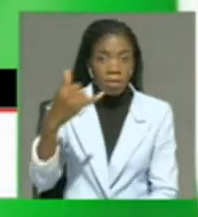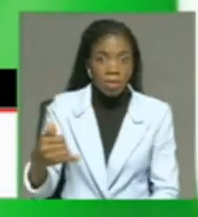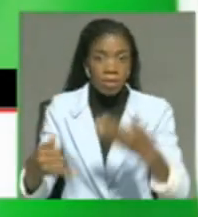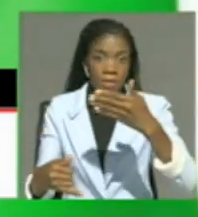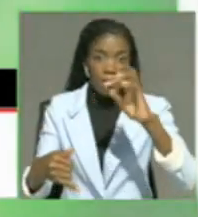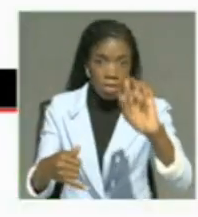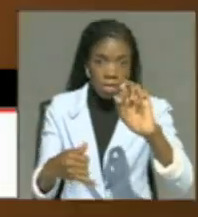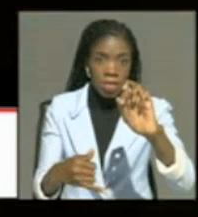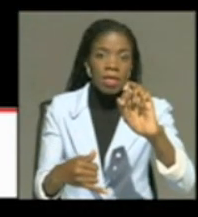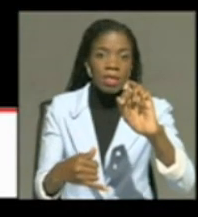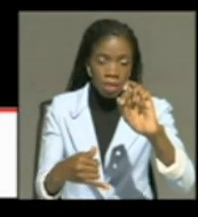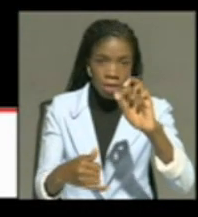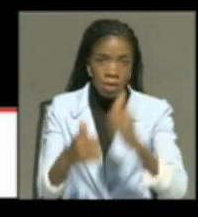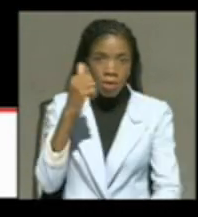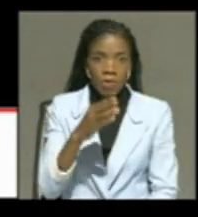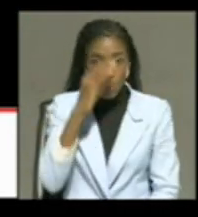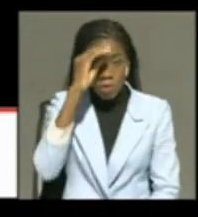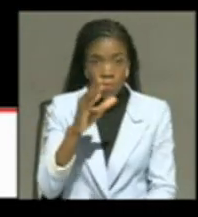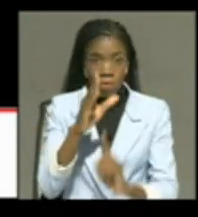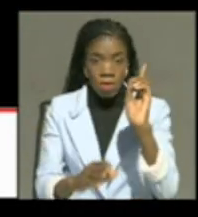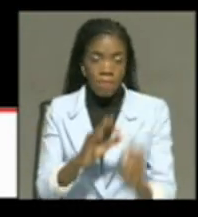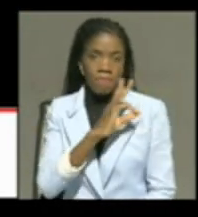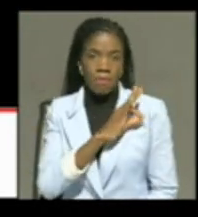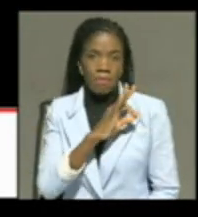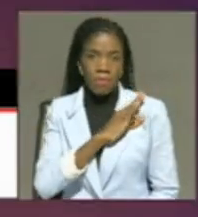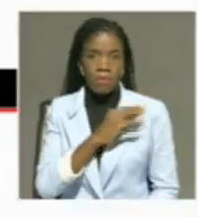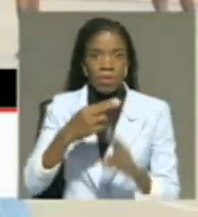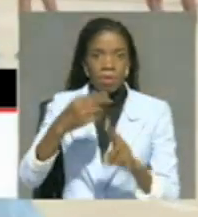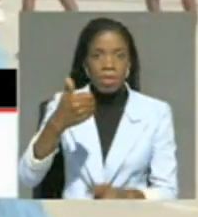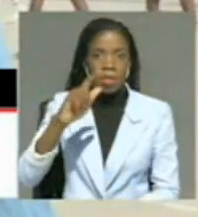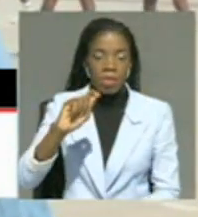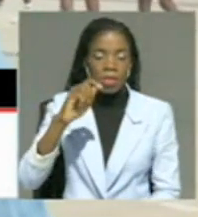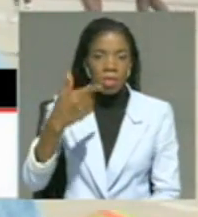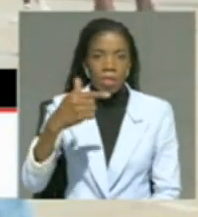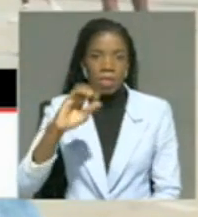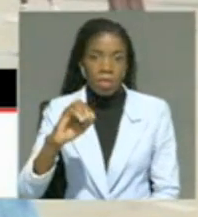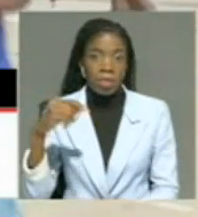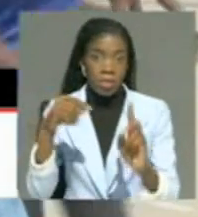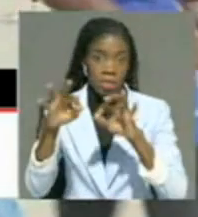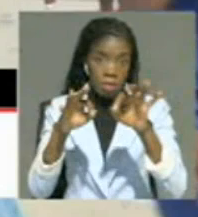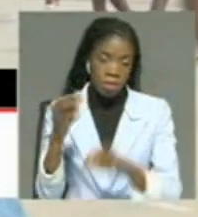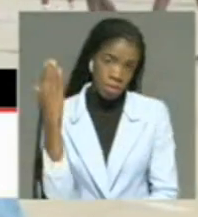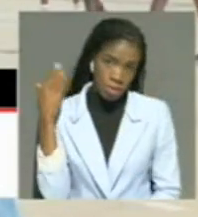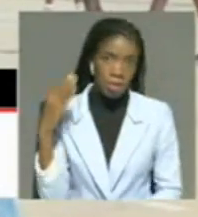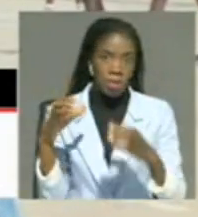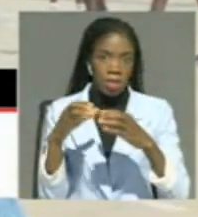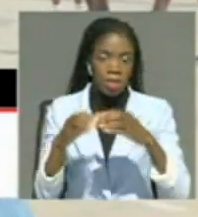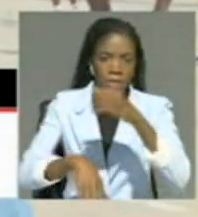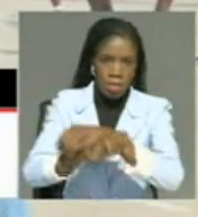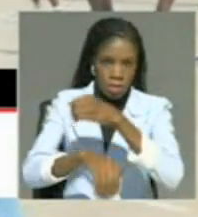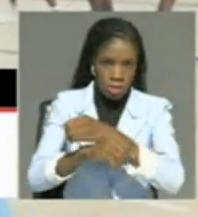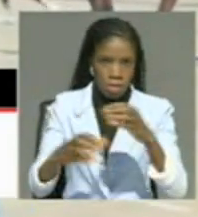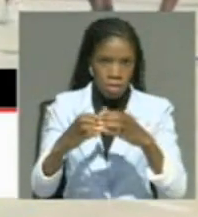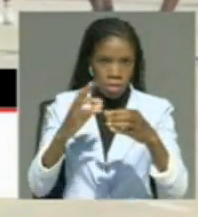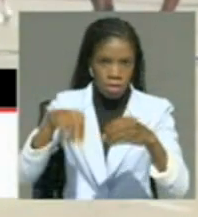22-18. Tendo como treinador o professor Beto Ferreira. E era assim, nós, a seleção nacional jogava